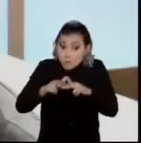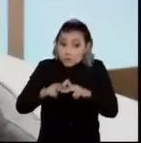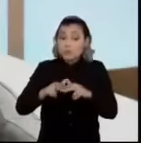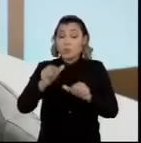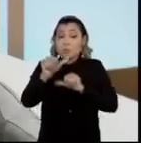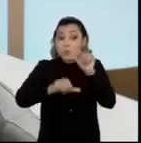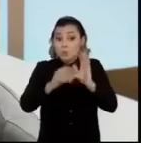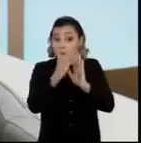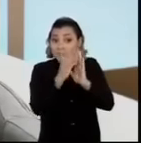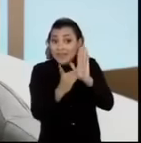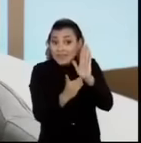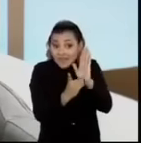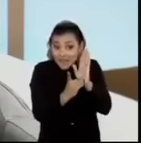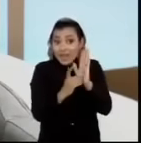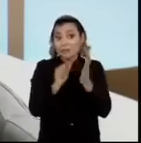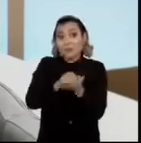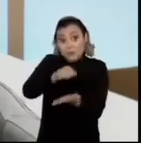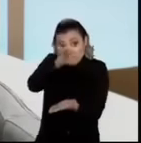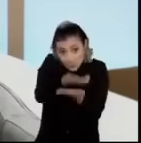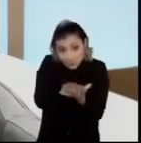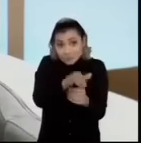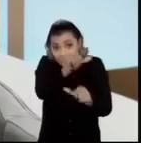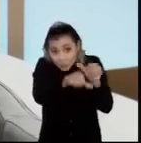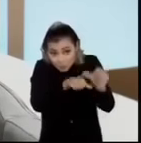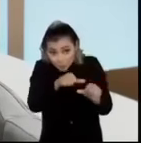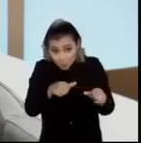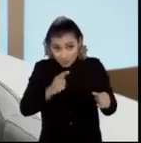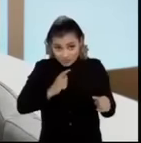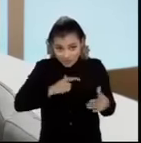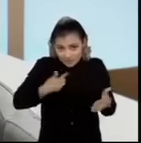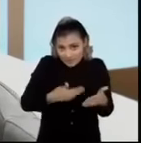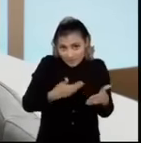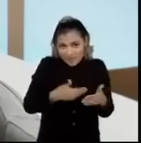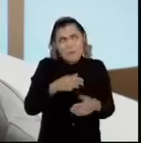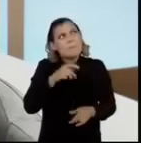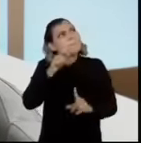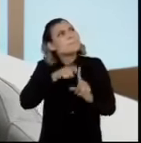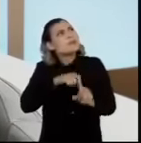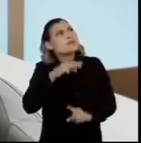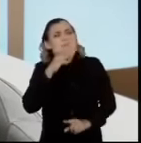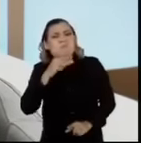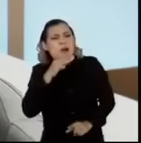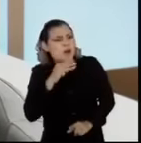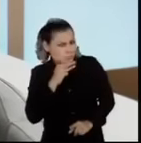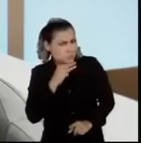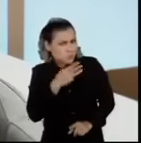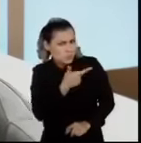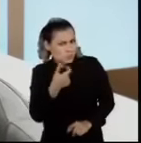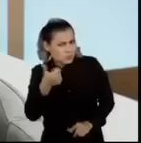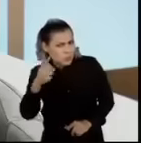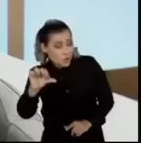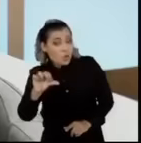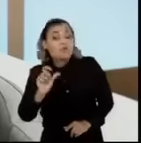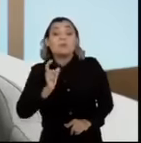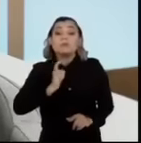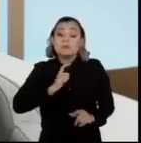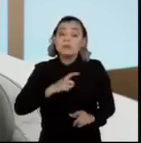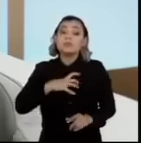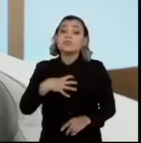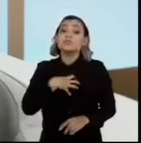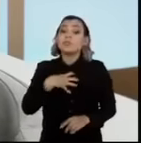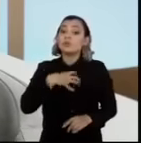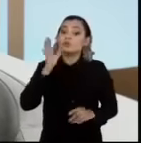o decreto de conversão de multas, que foi feito, salvo engano, em março desse ano, introduziu-se o conceito, que já é